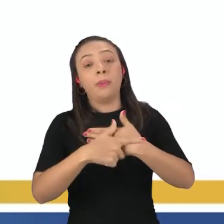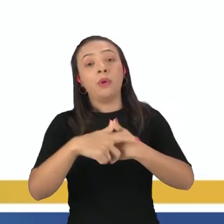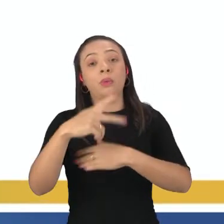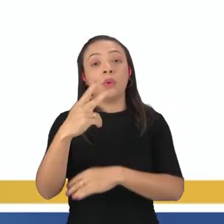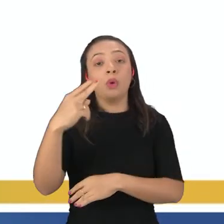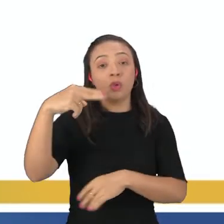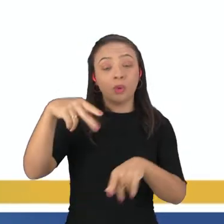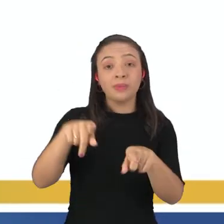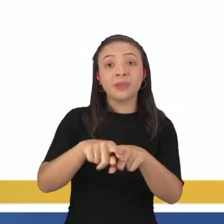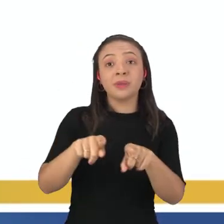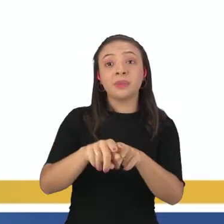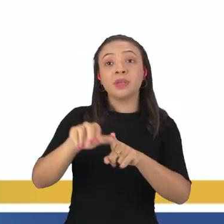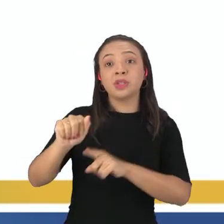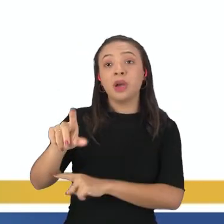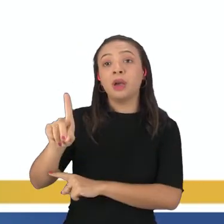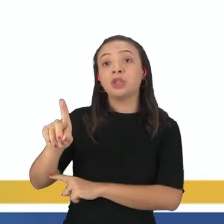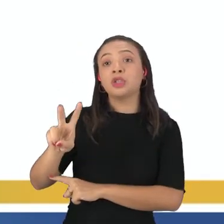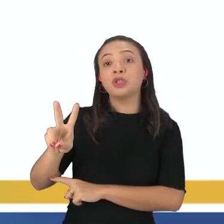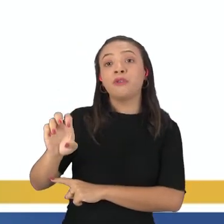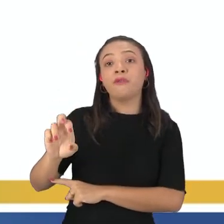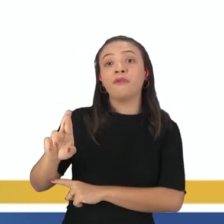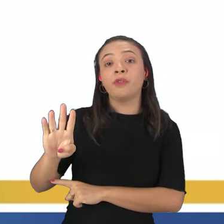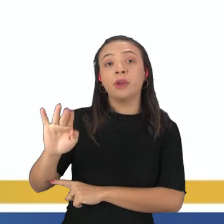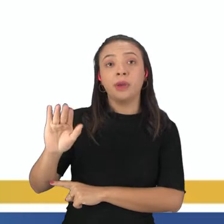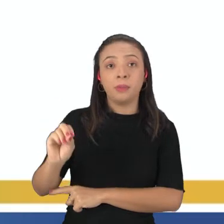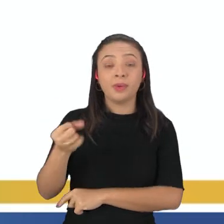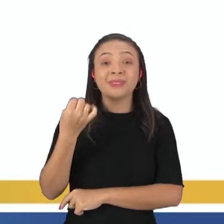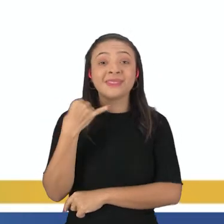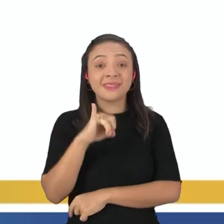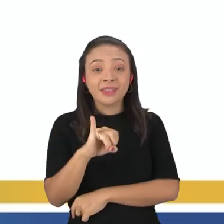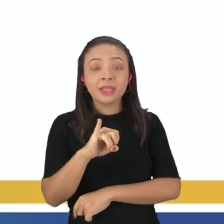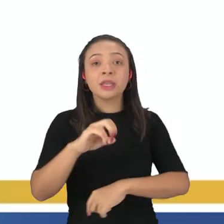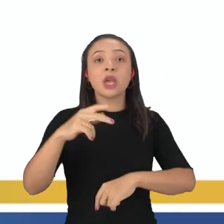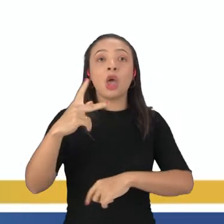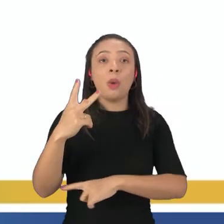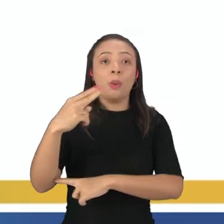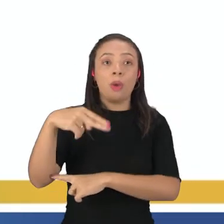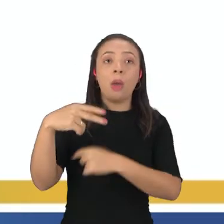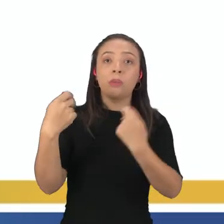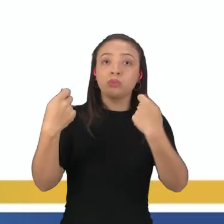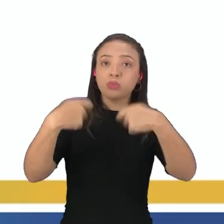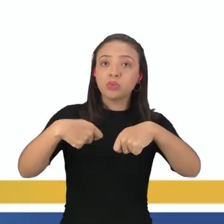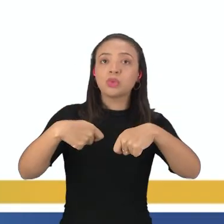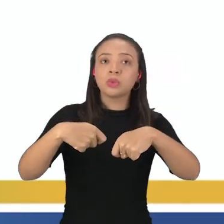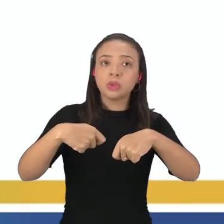de advérbio. Se pronome, ela pode